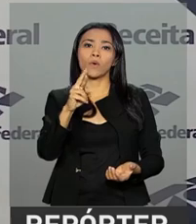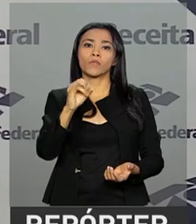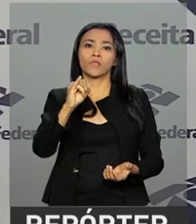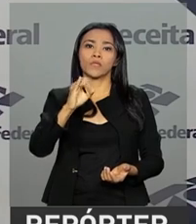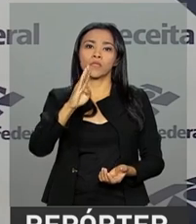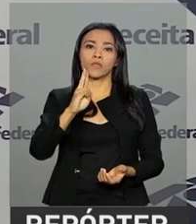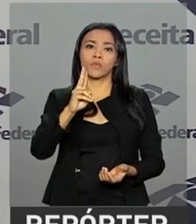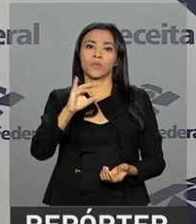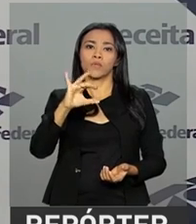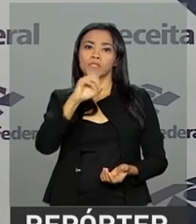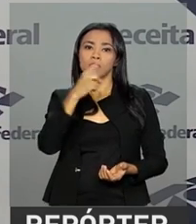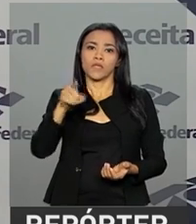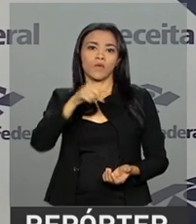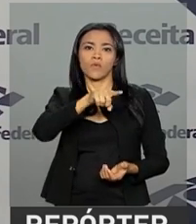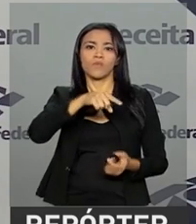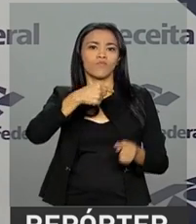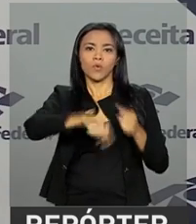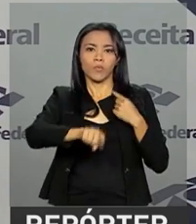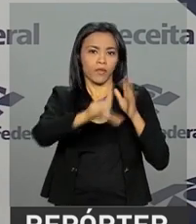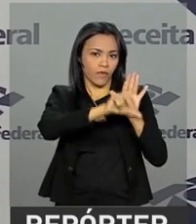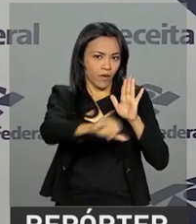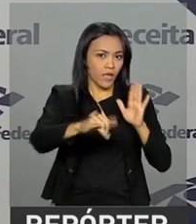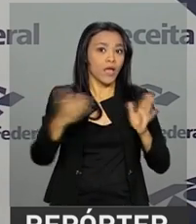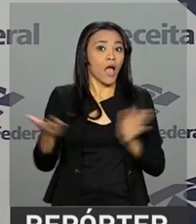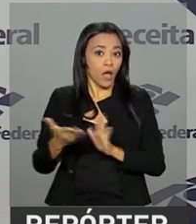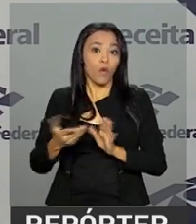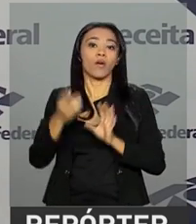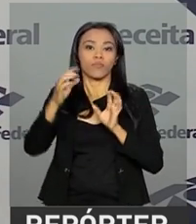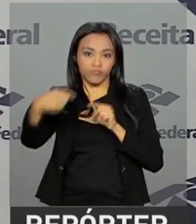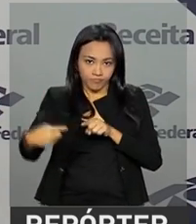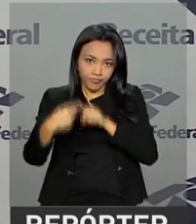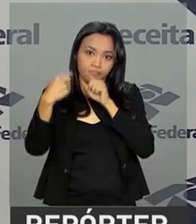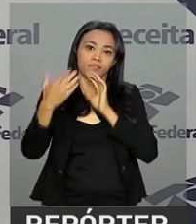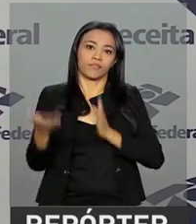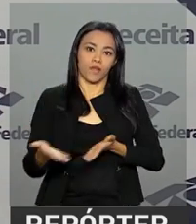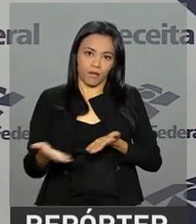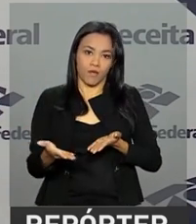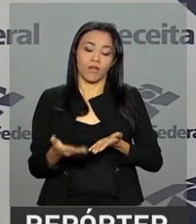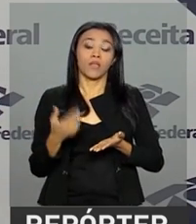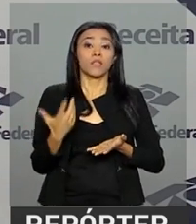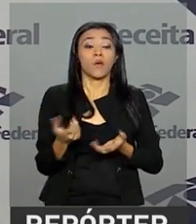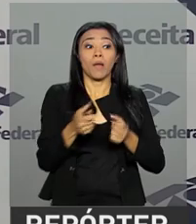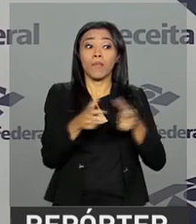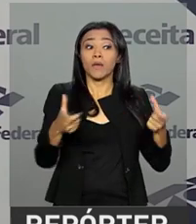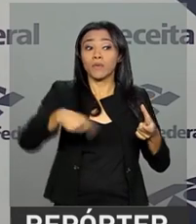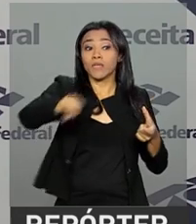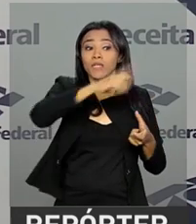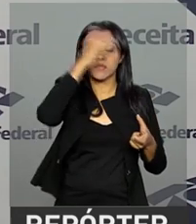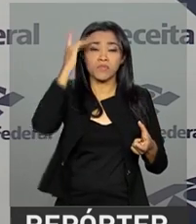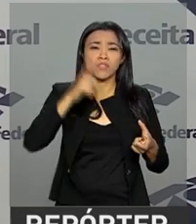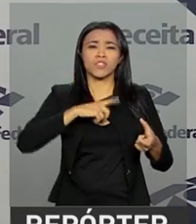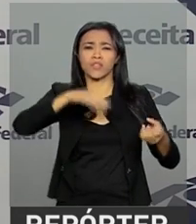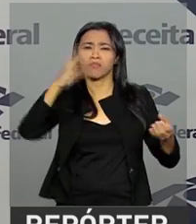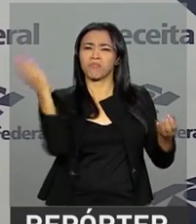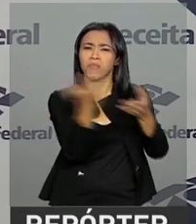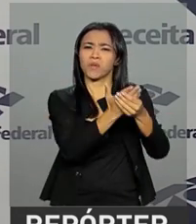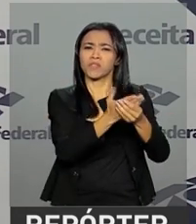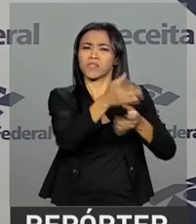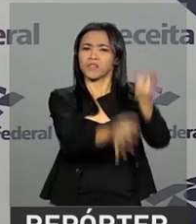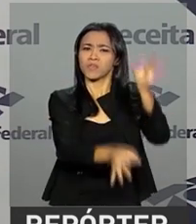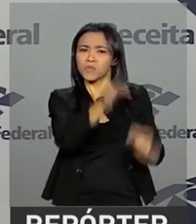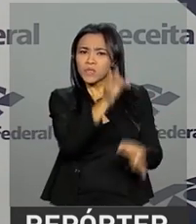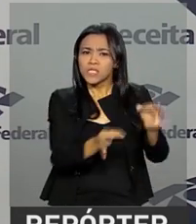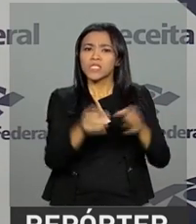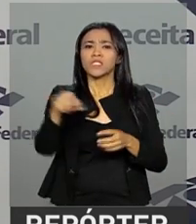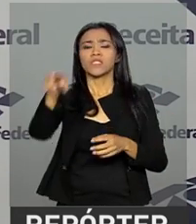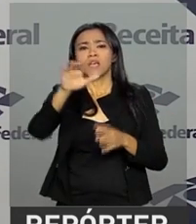a seu entender constitucional e com essa alteração muito enquanto muitos contribuintes estavam com ações judiciais com o pagamento suspenso